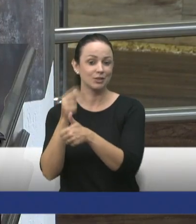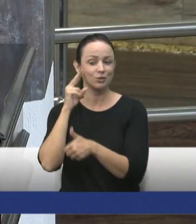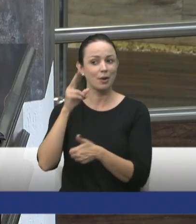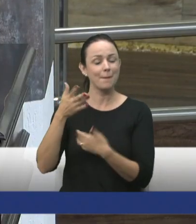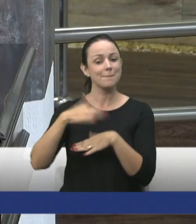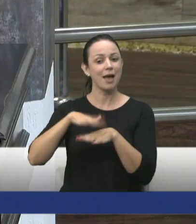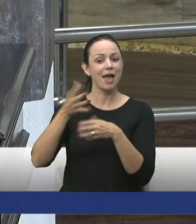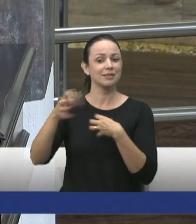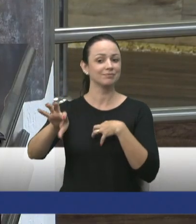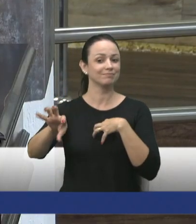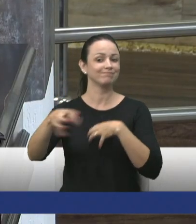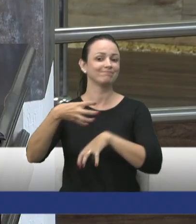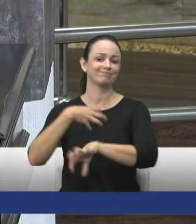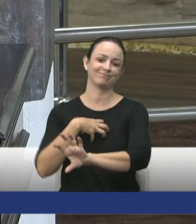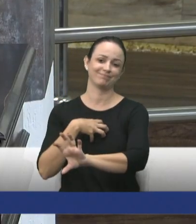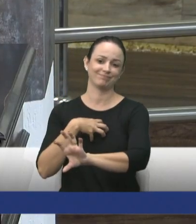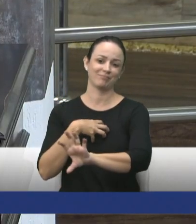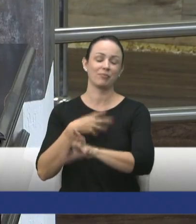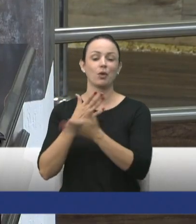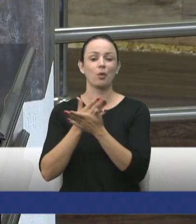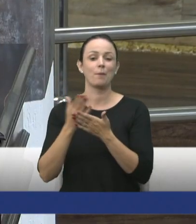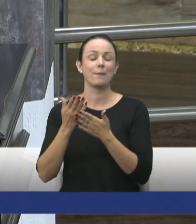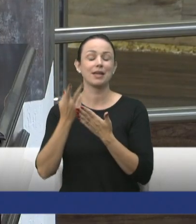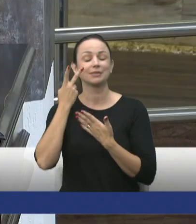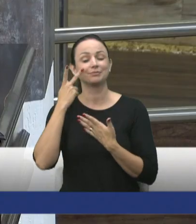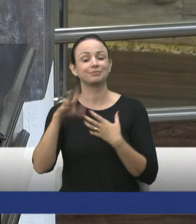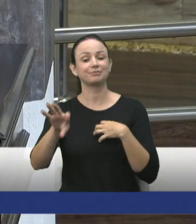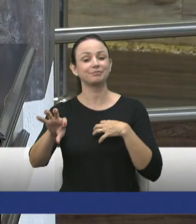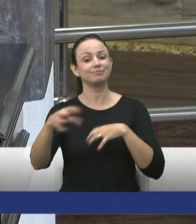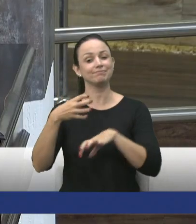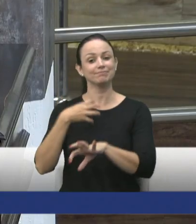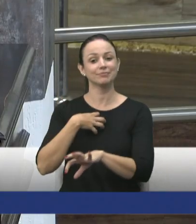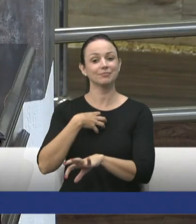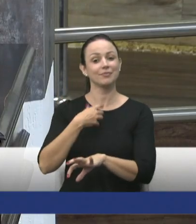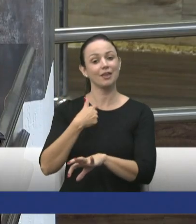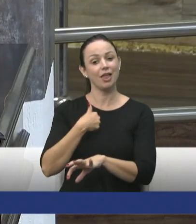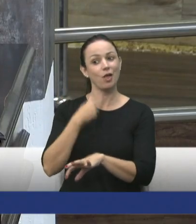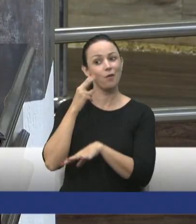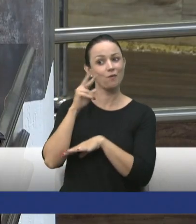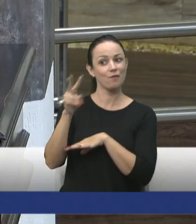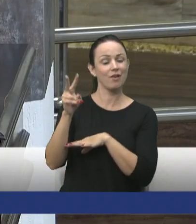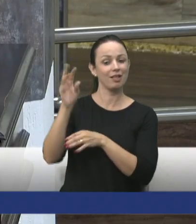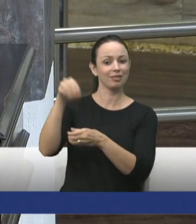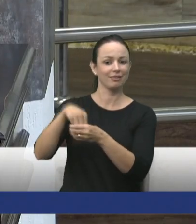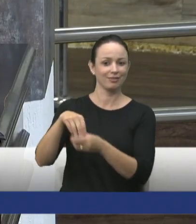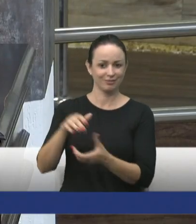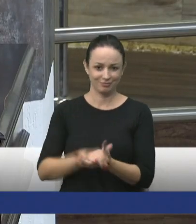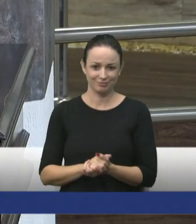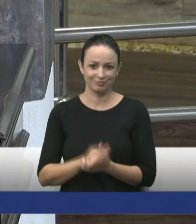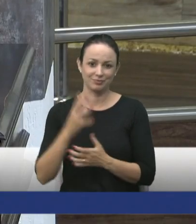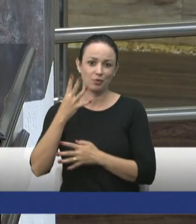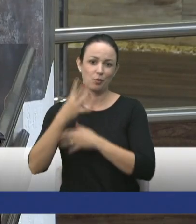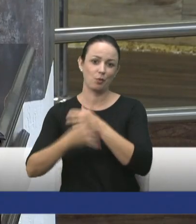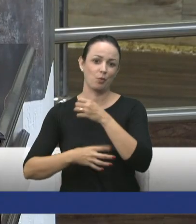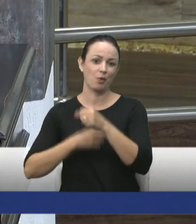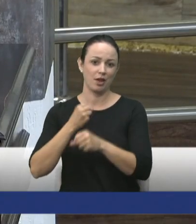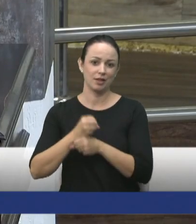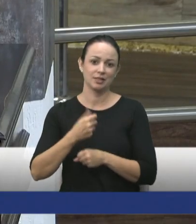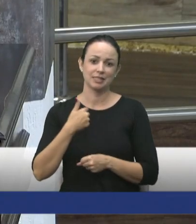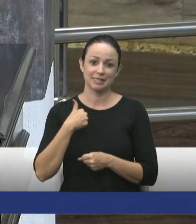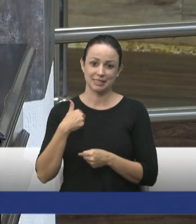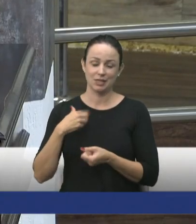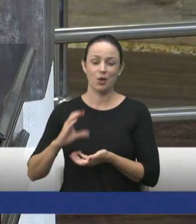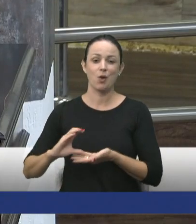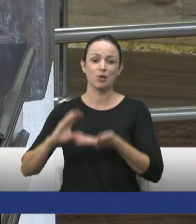empática. A gente começa a se ver na outra pessoa. E esses 4 anos que estou à frente do Conselho